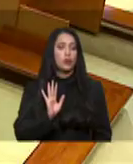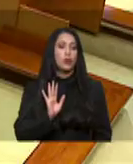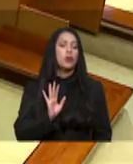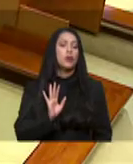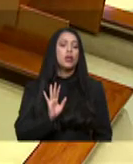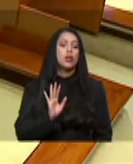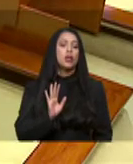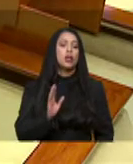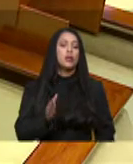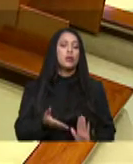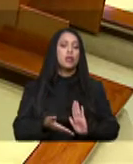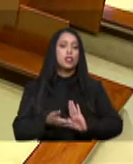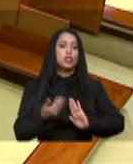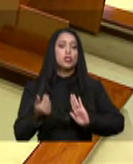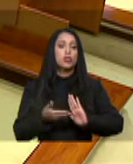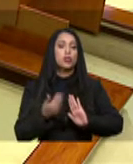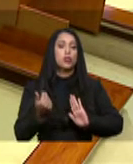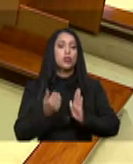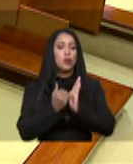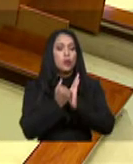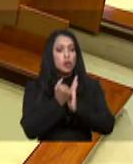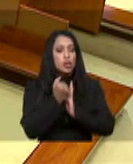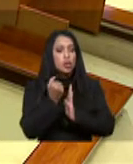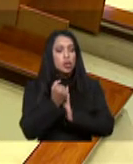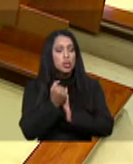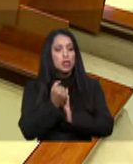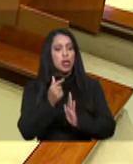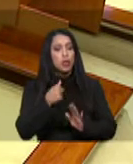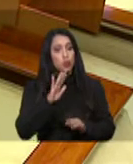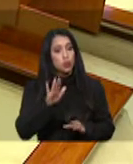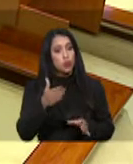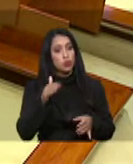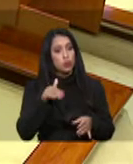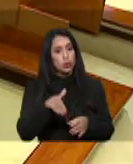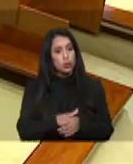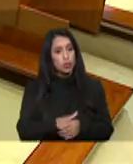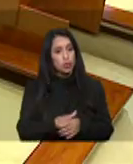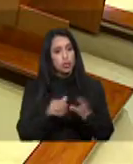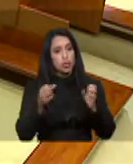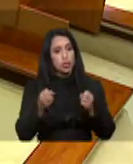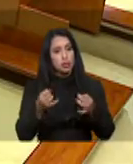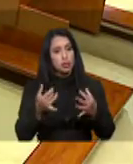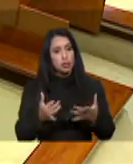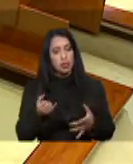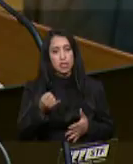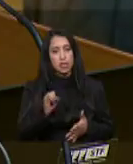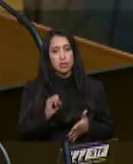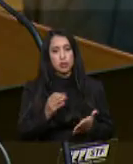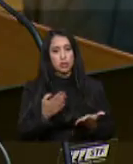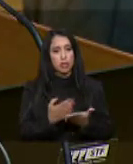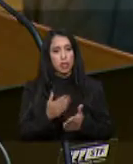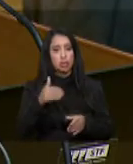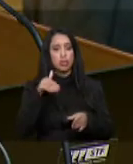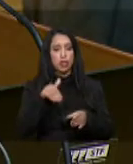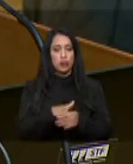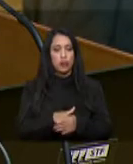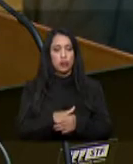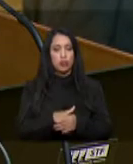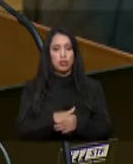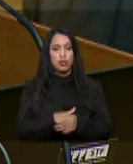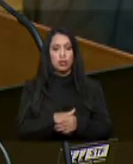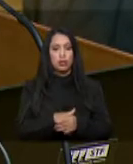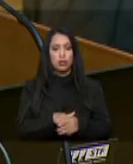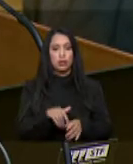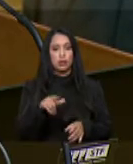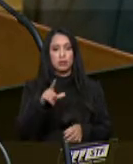ele afastou a preliminar e eu, ao votar, explicitei que, se não superado, eu estava votando pela procedência